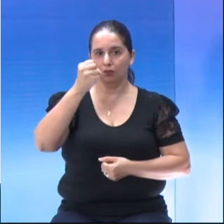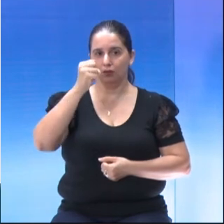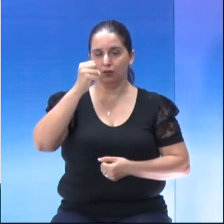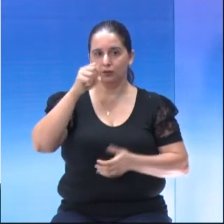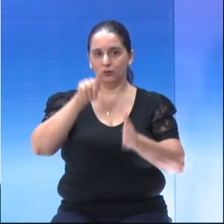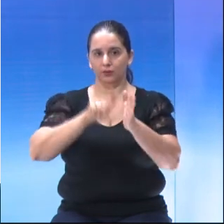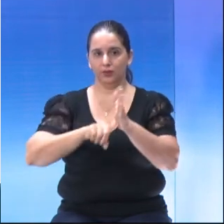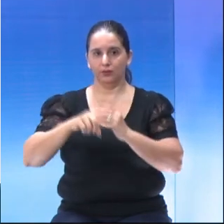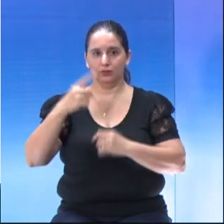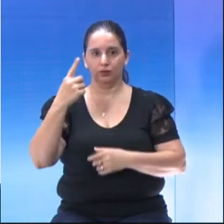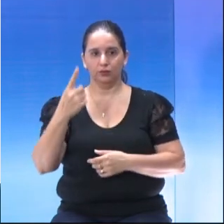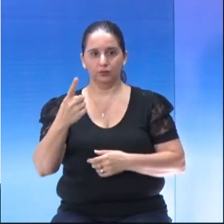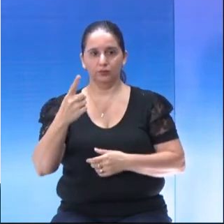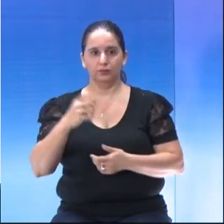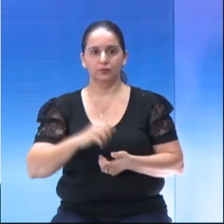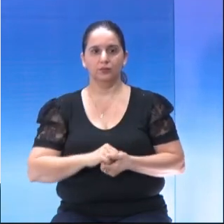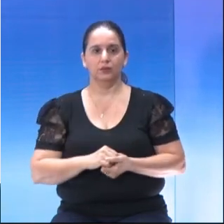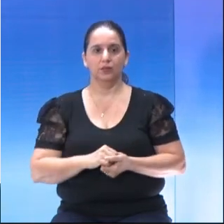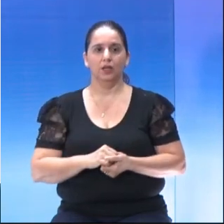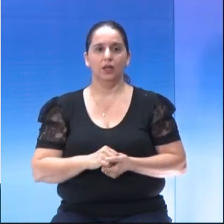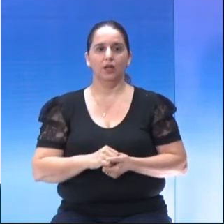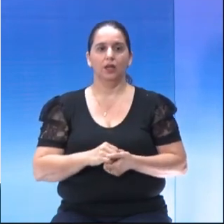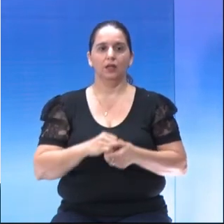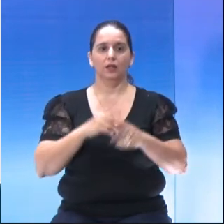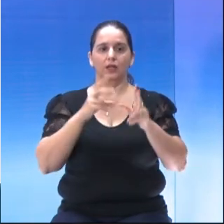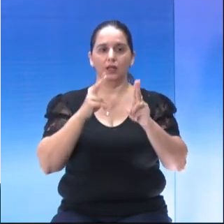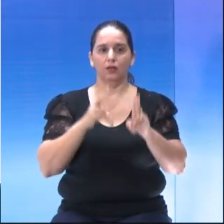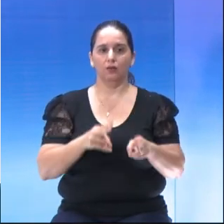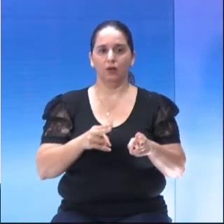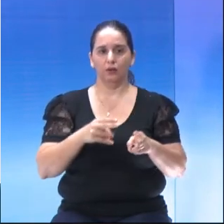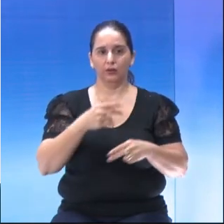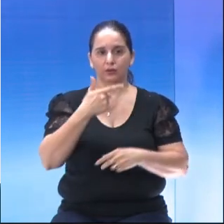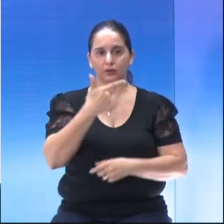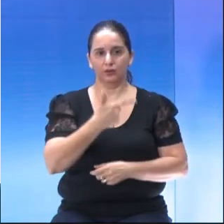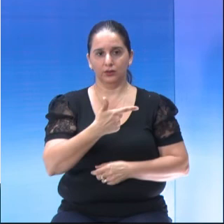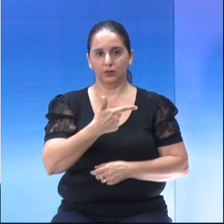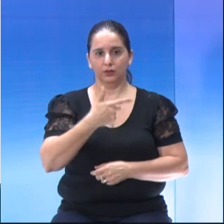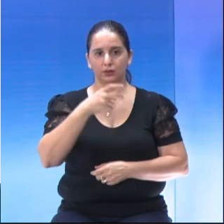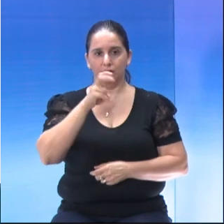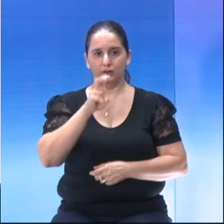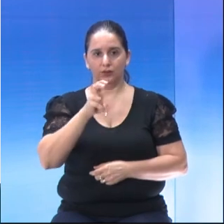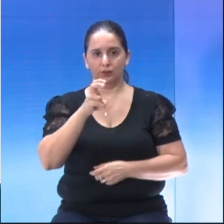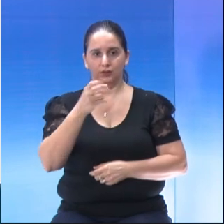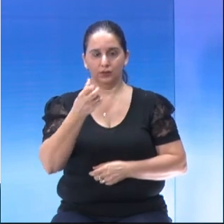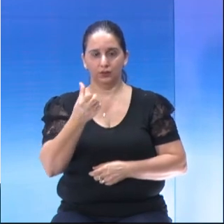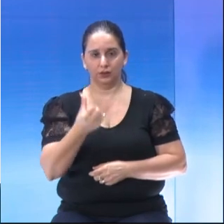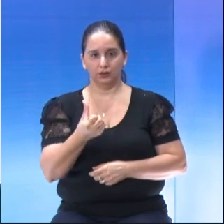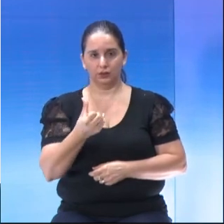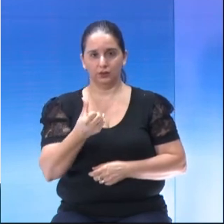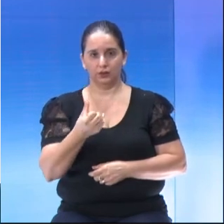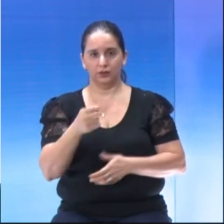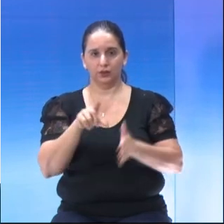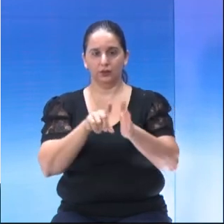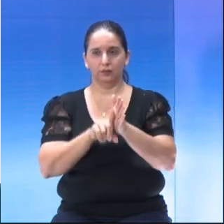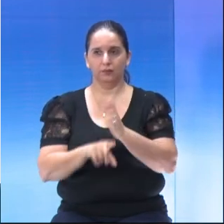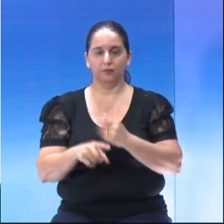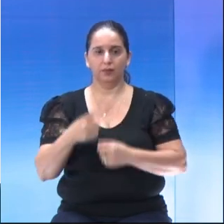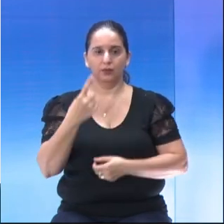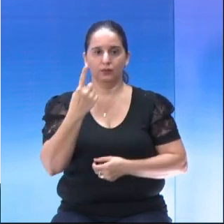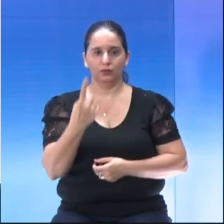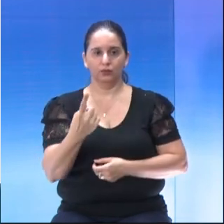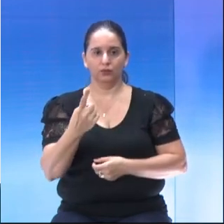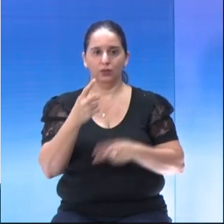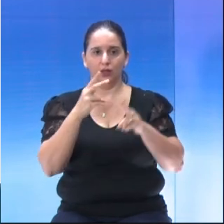nessa função. f de 8, né, que é a função, 2 elevado a 8 menos 1. 2